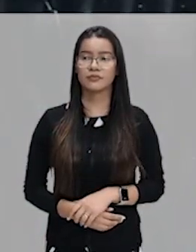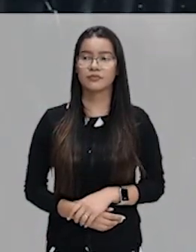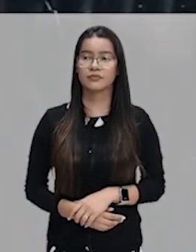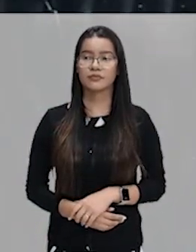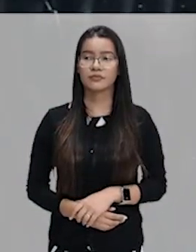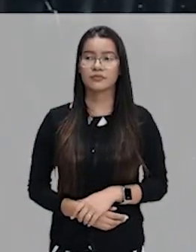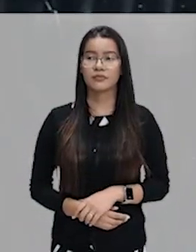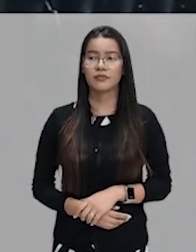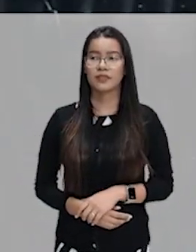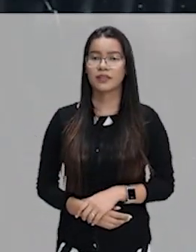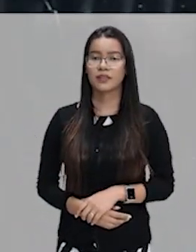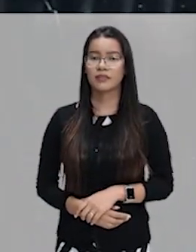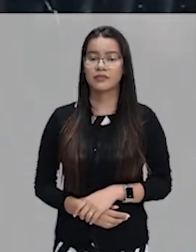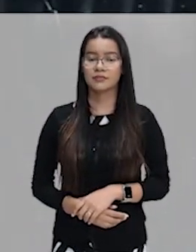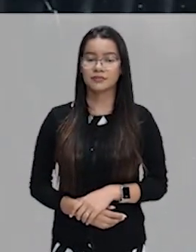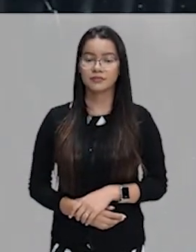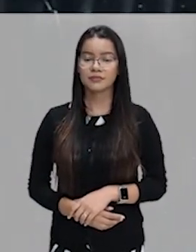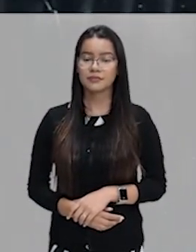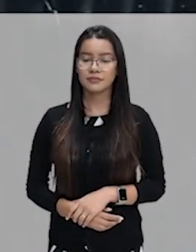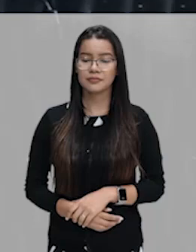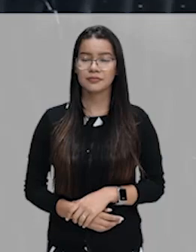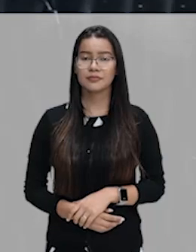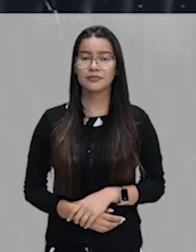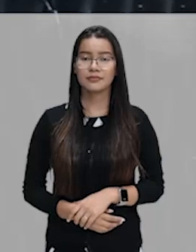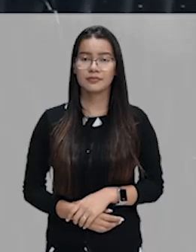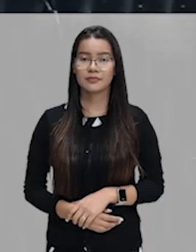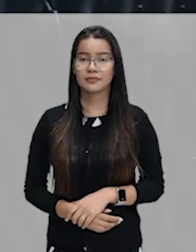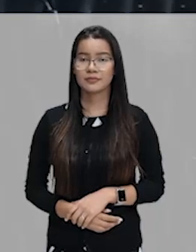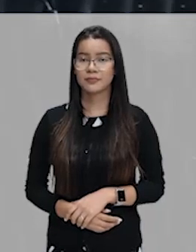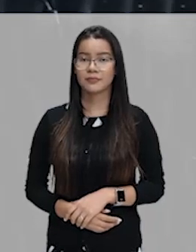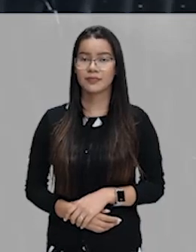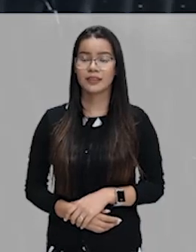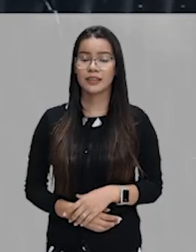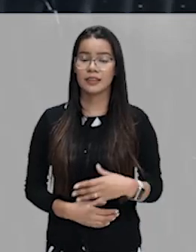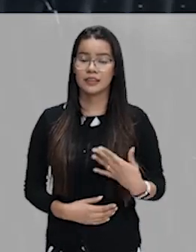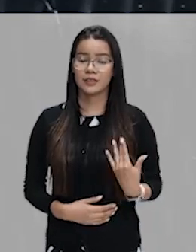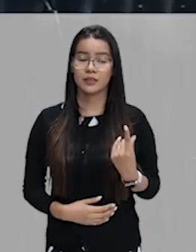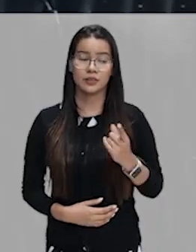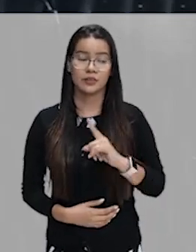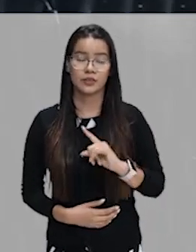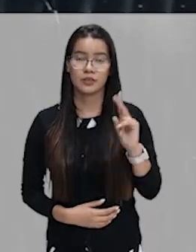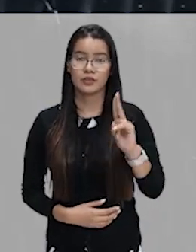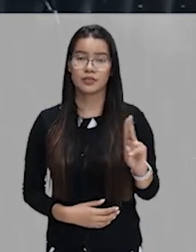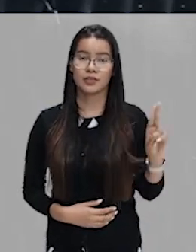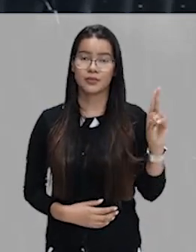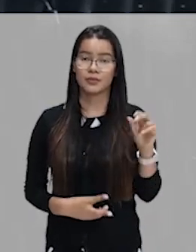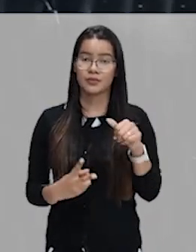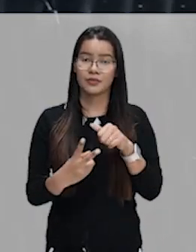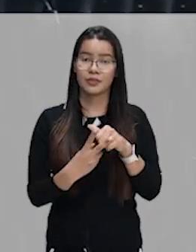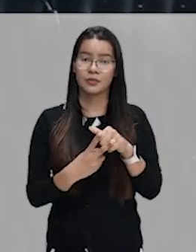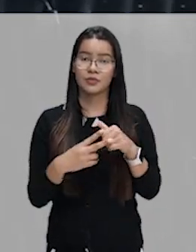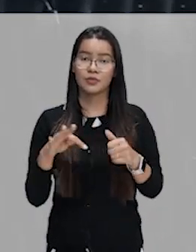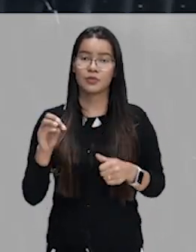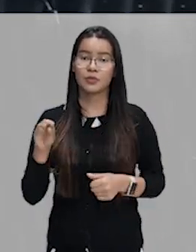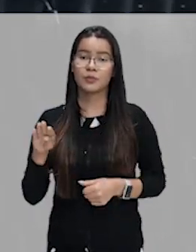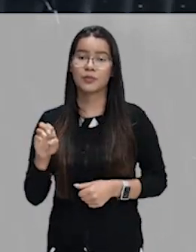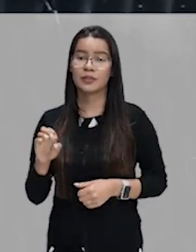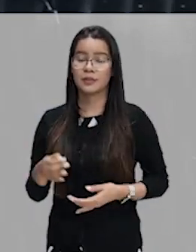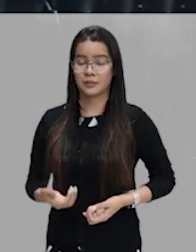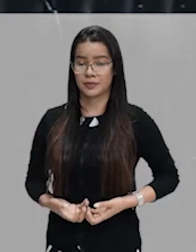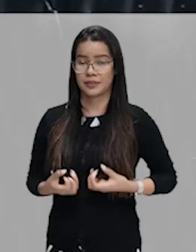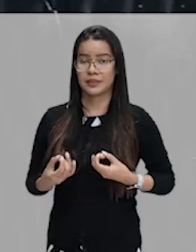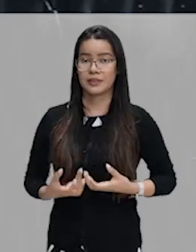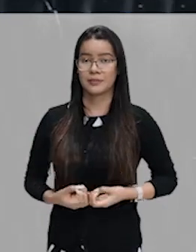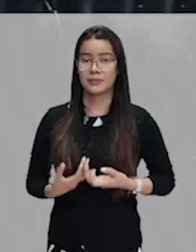that someone or something is in a particular place. Então, nós usamos o verbo to be para expressar